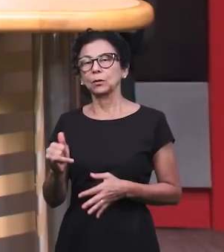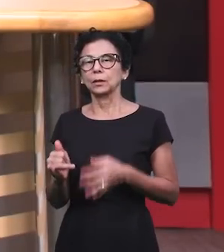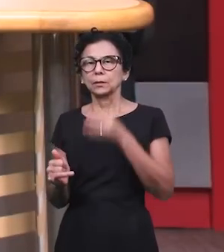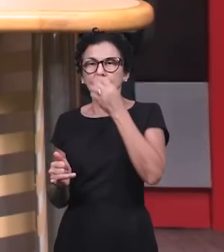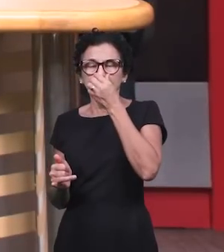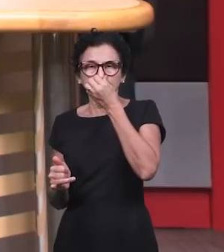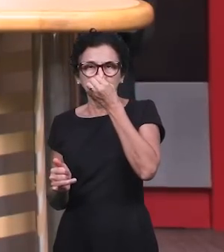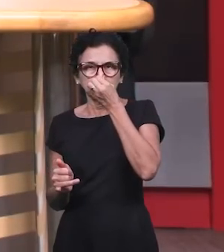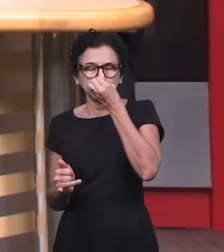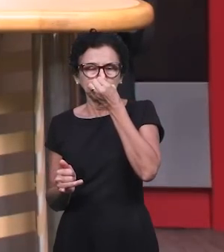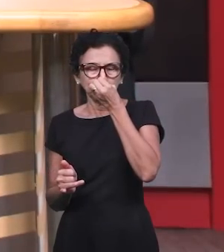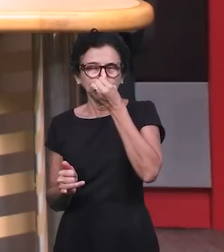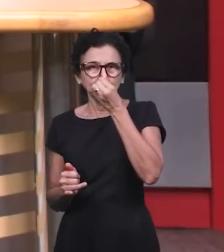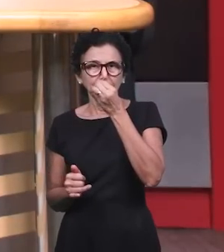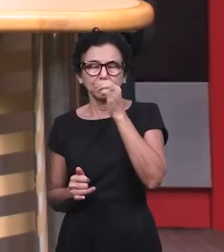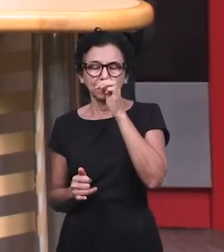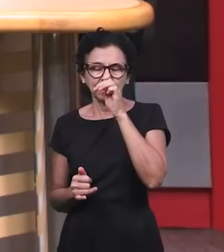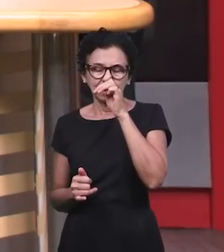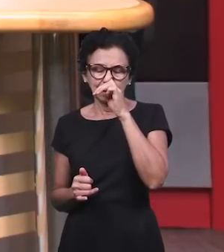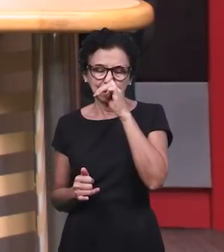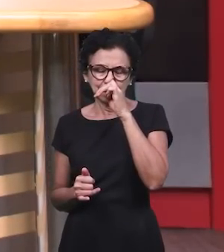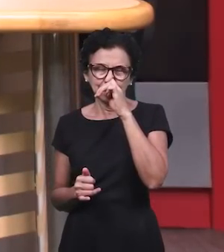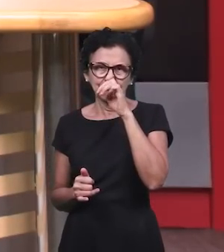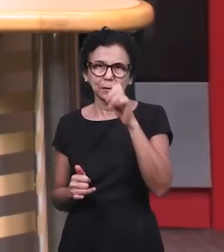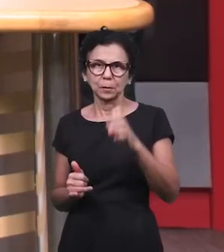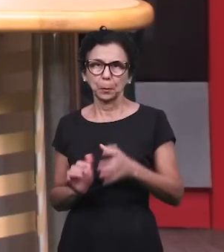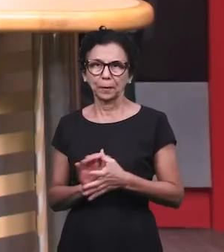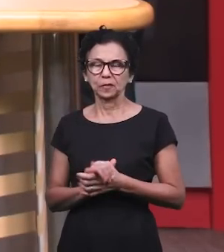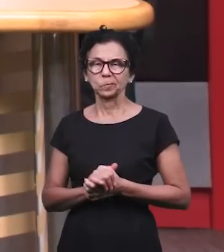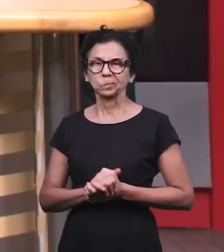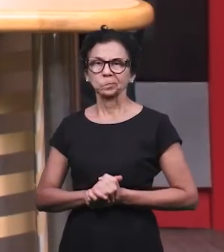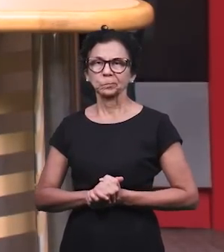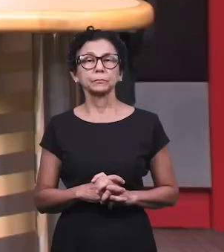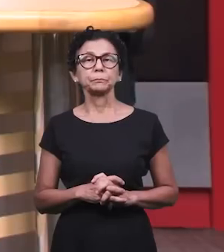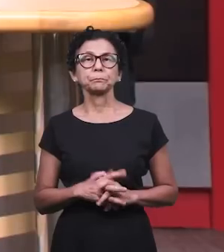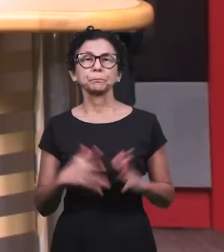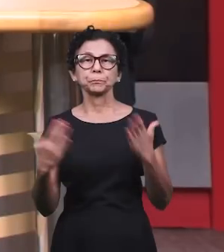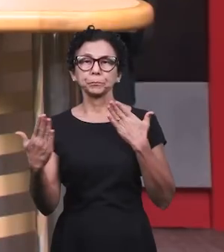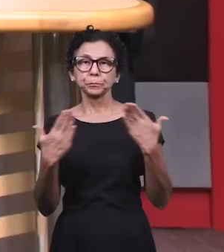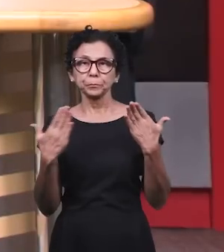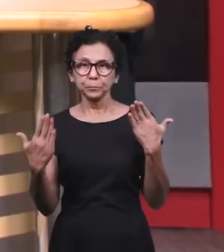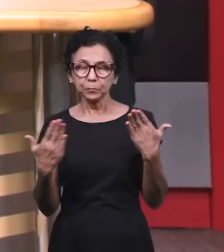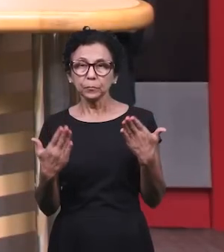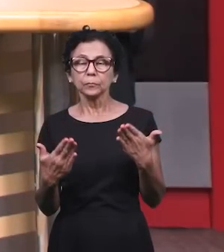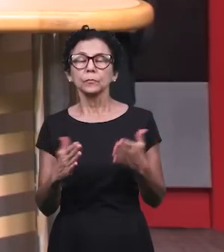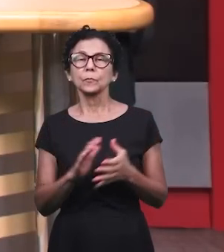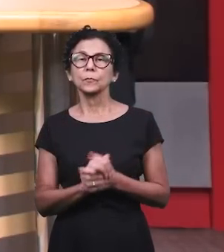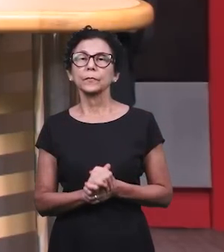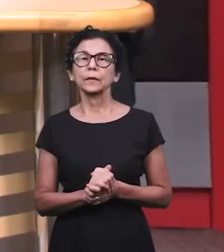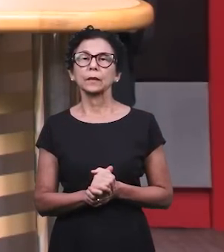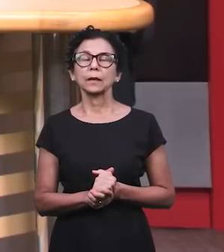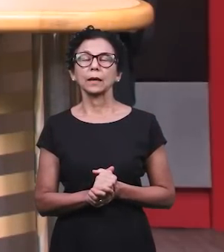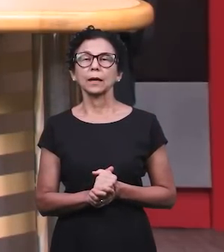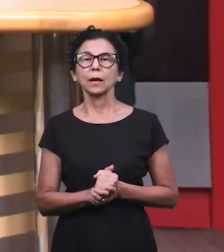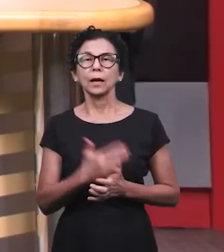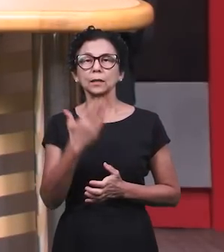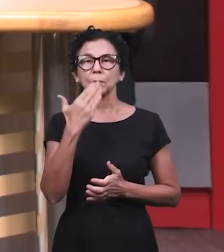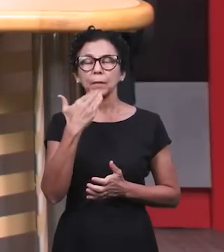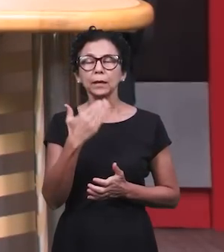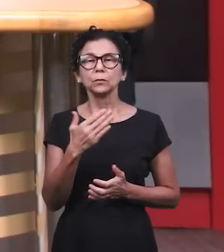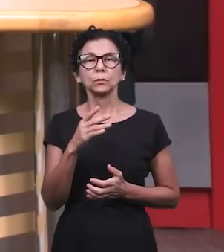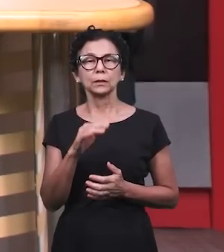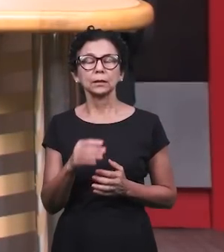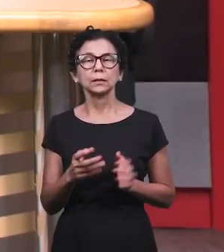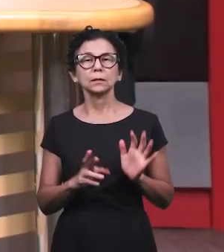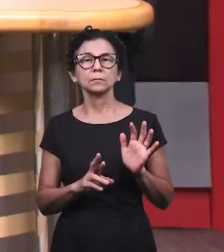a responsabilidade nossa, enquanto pais responsáveis, né, de levar os